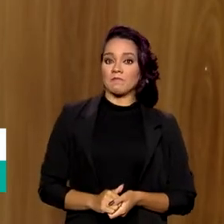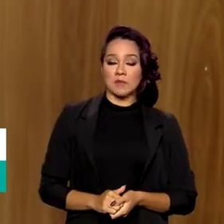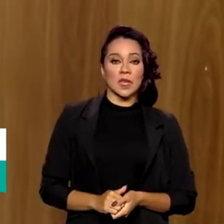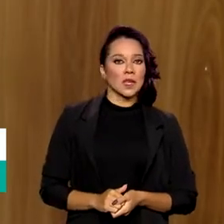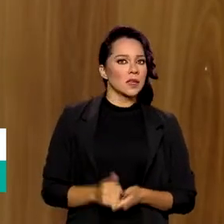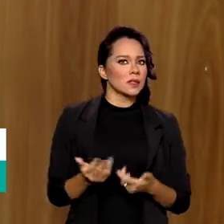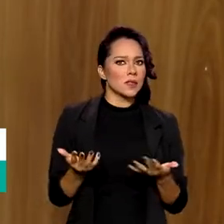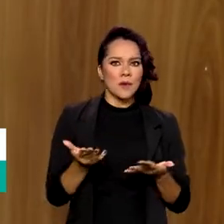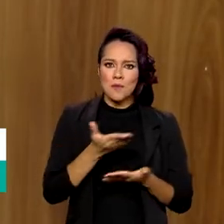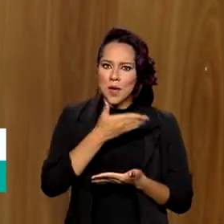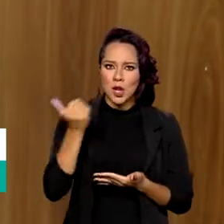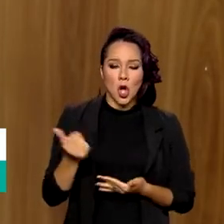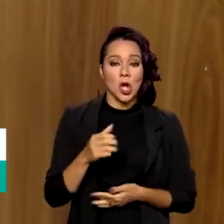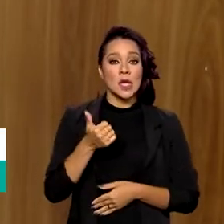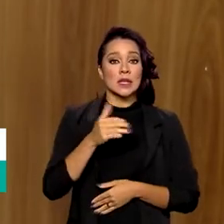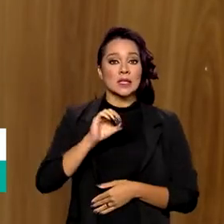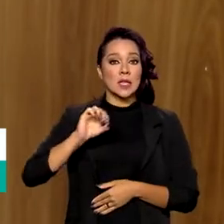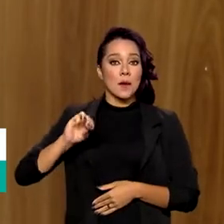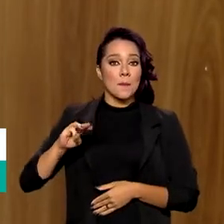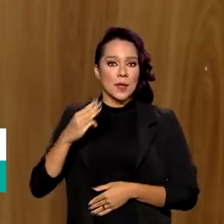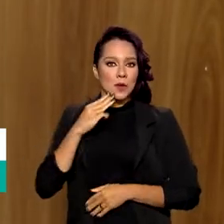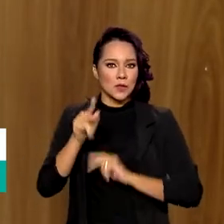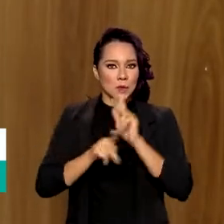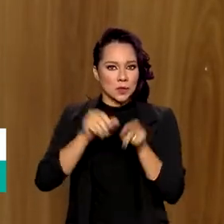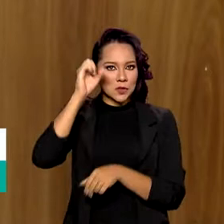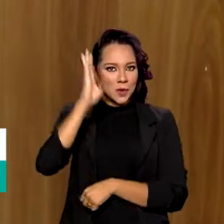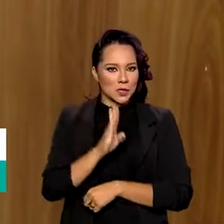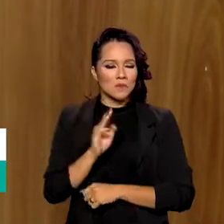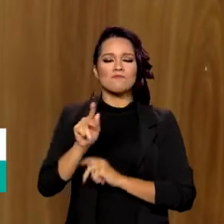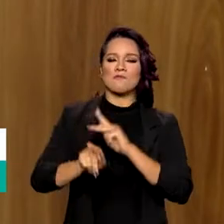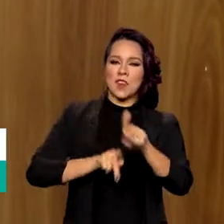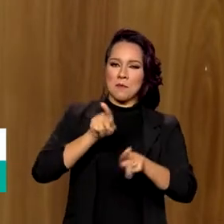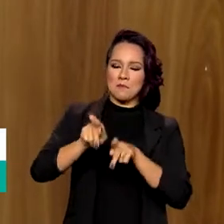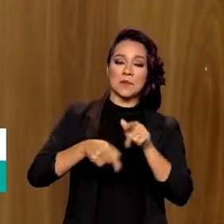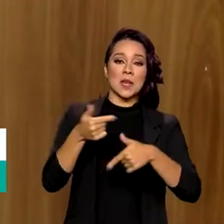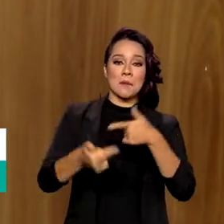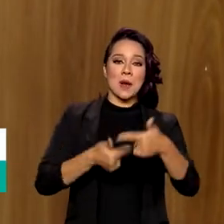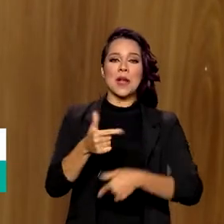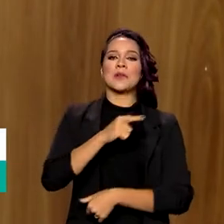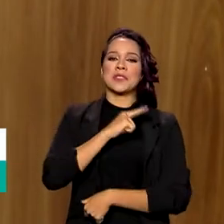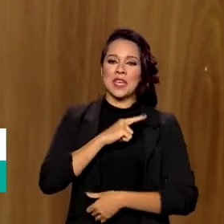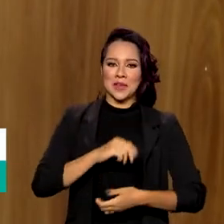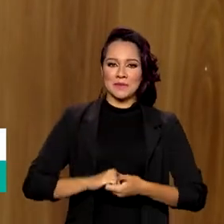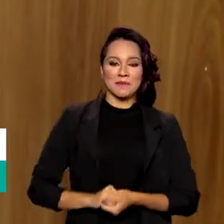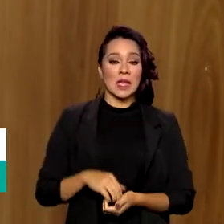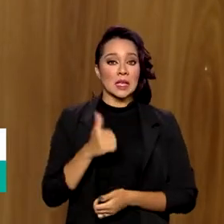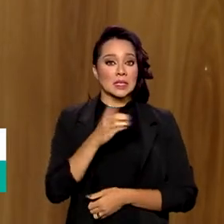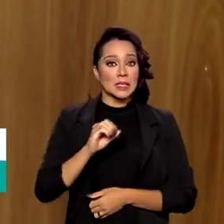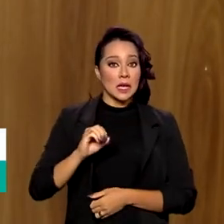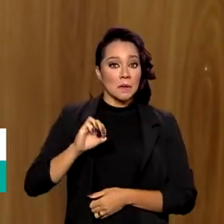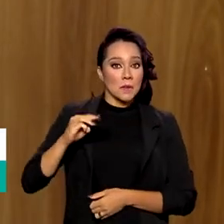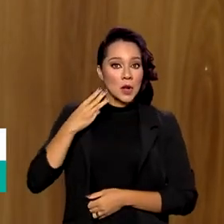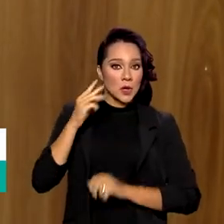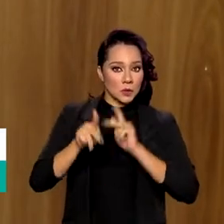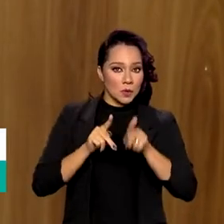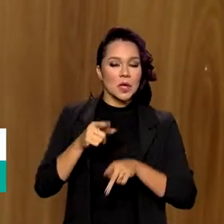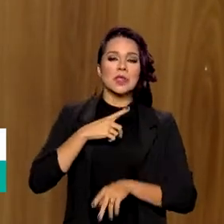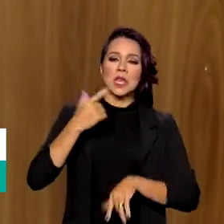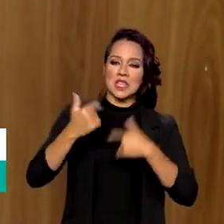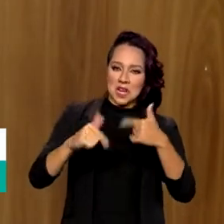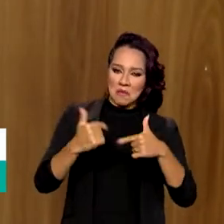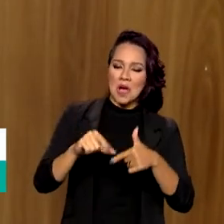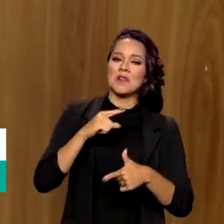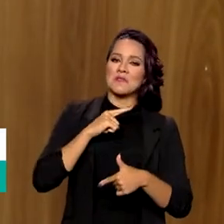bonita 100 milhões de brasileiros estão trabalhando hoje é a primeira vez na história que 100 milhões de brasileiros estão